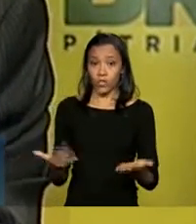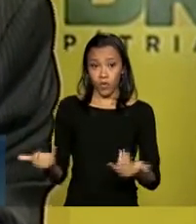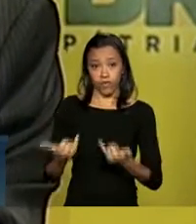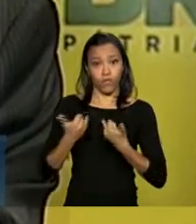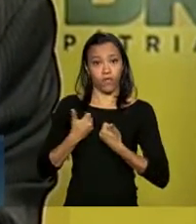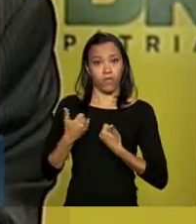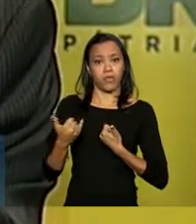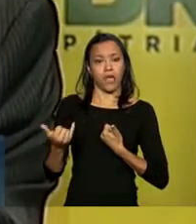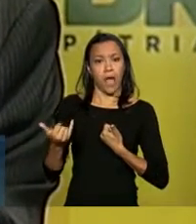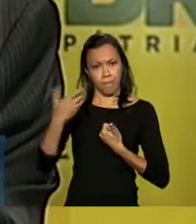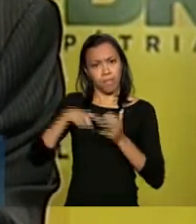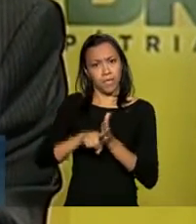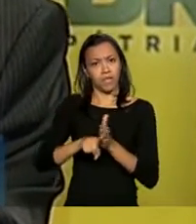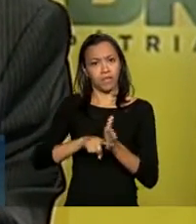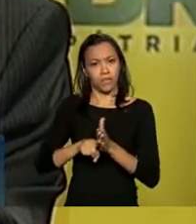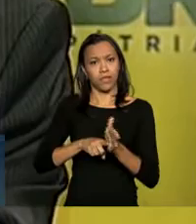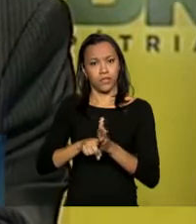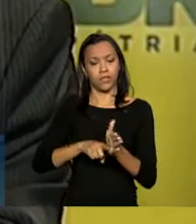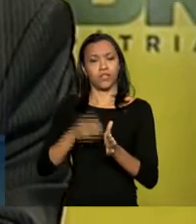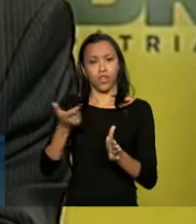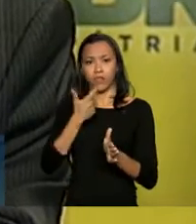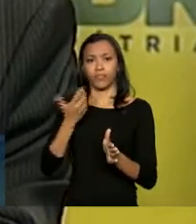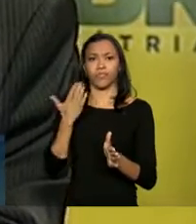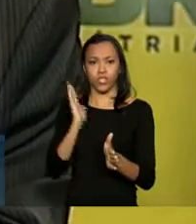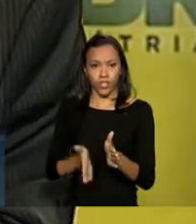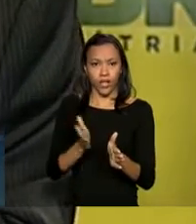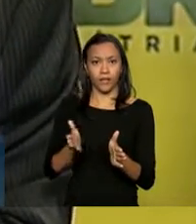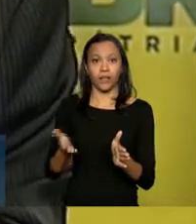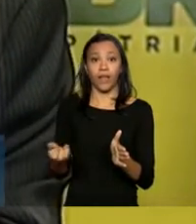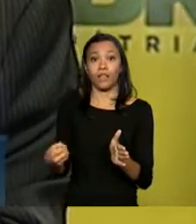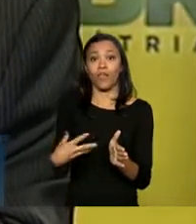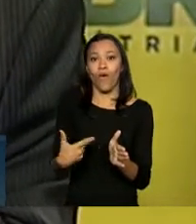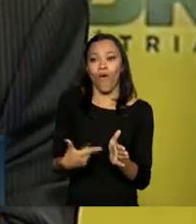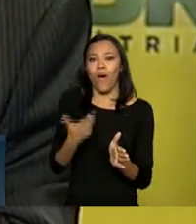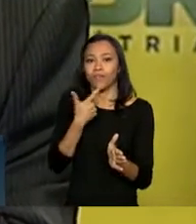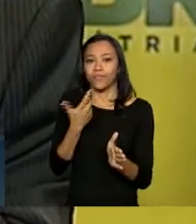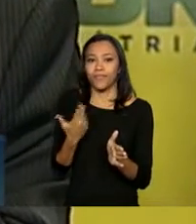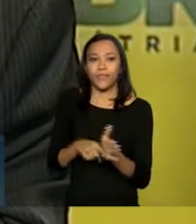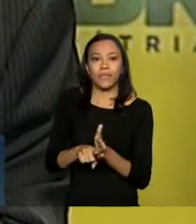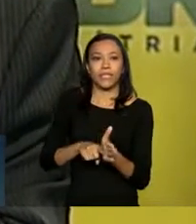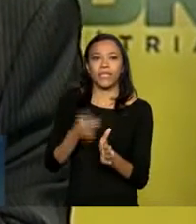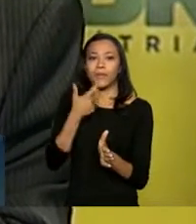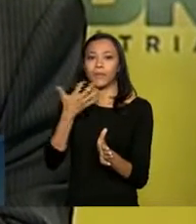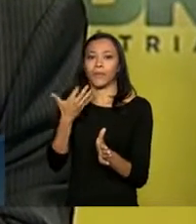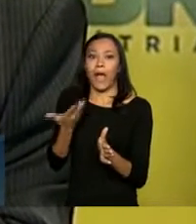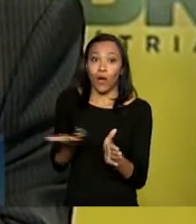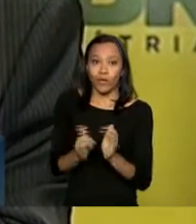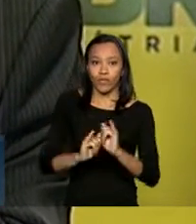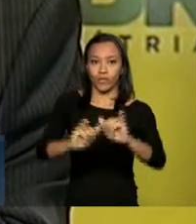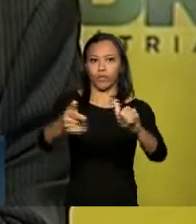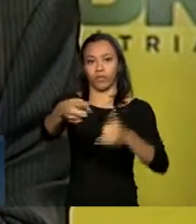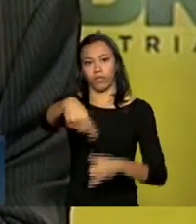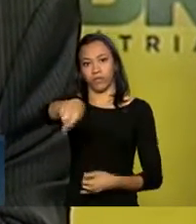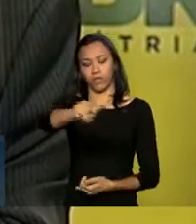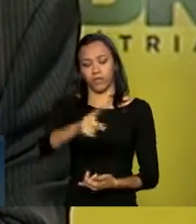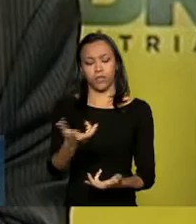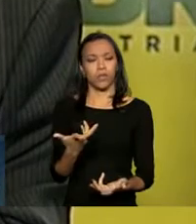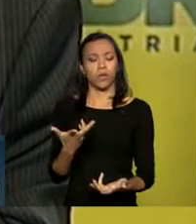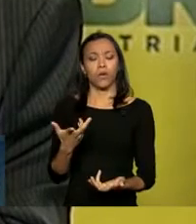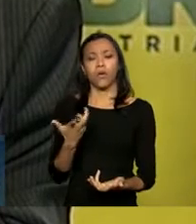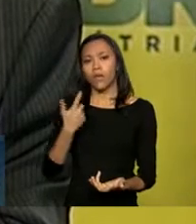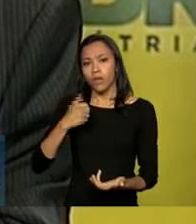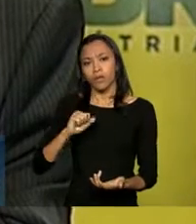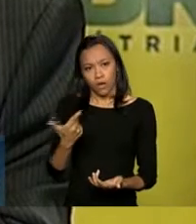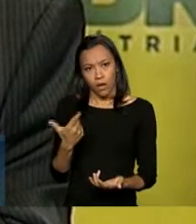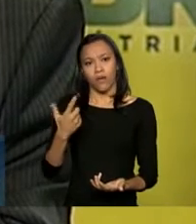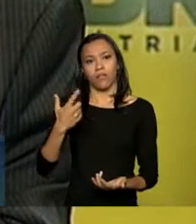essa pesquisa acabou de ser feita, estamos passando para vocês ainda quentinha, saindo do forno. Então, o que vamos fazer? Obviamente,